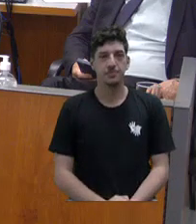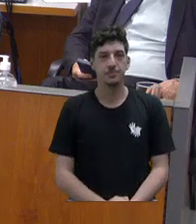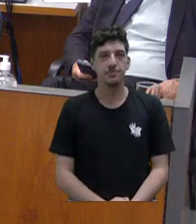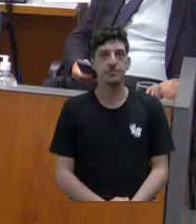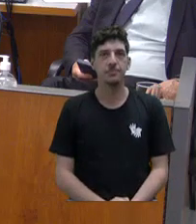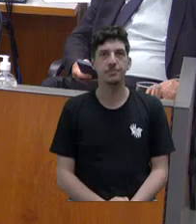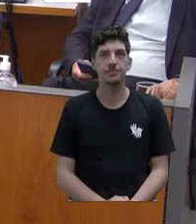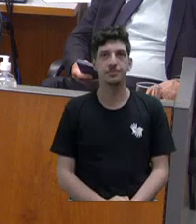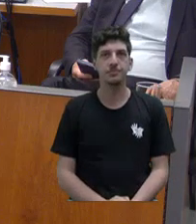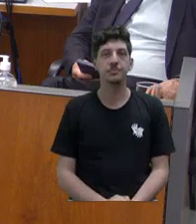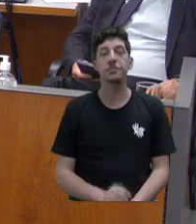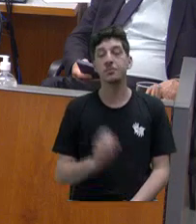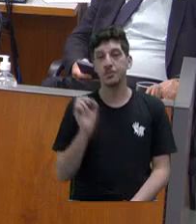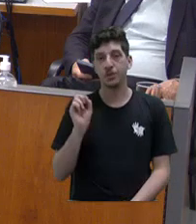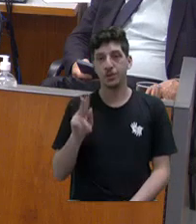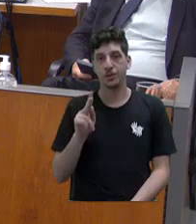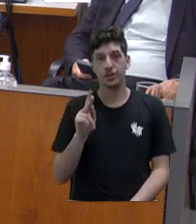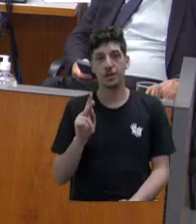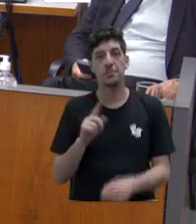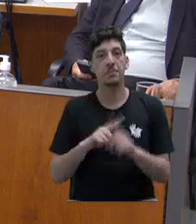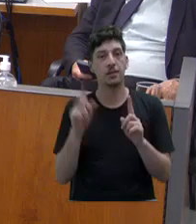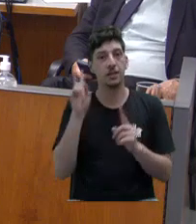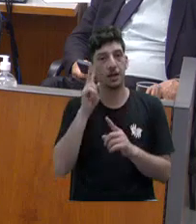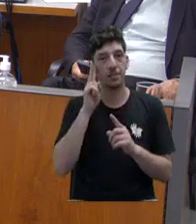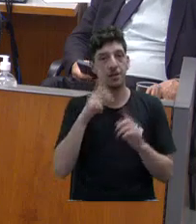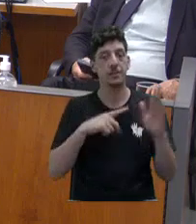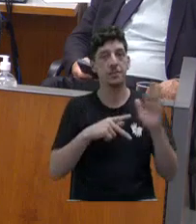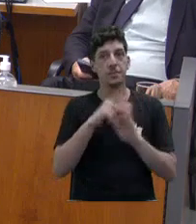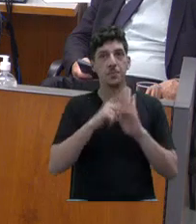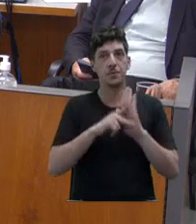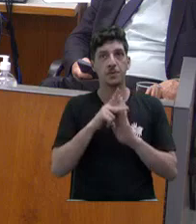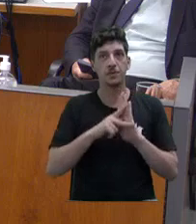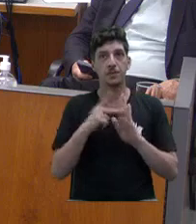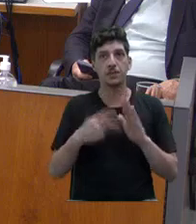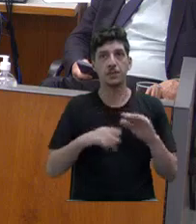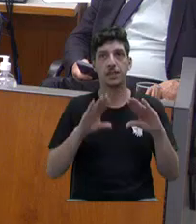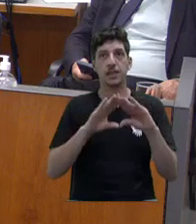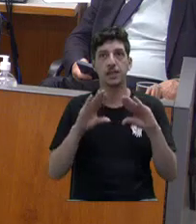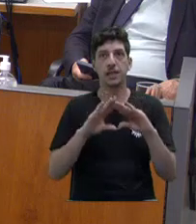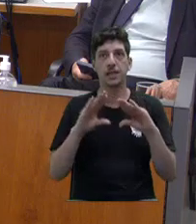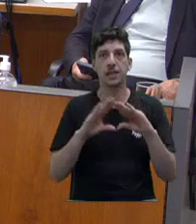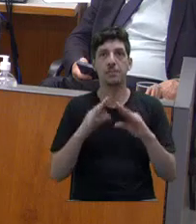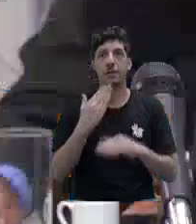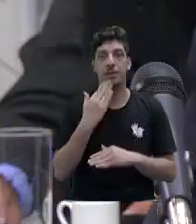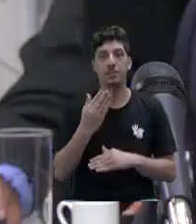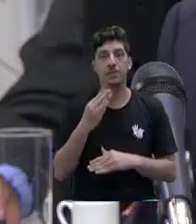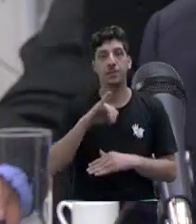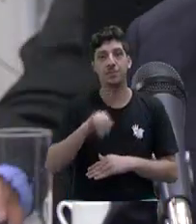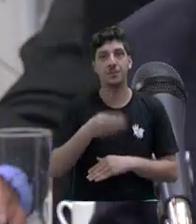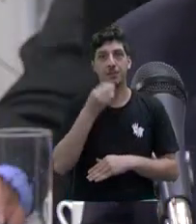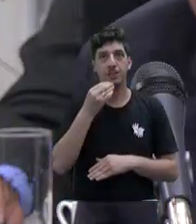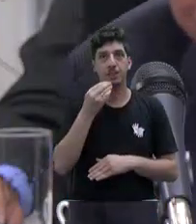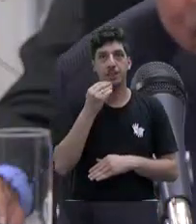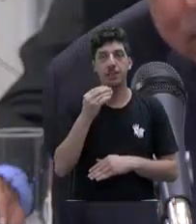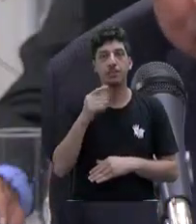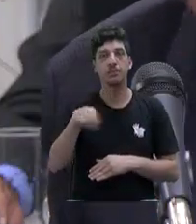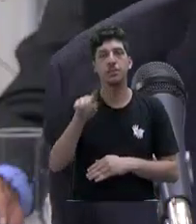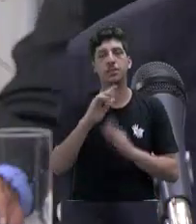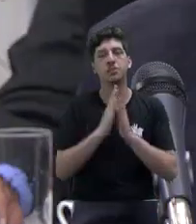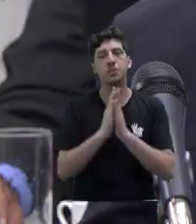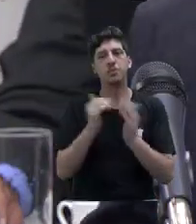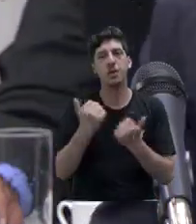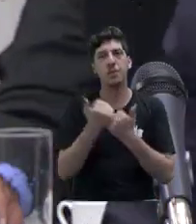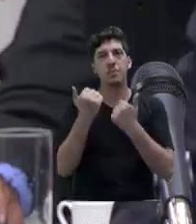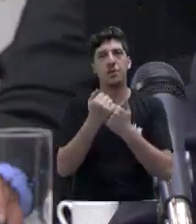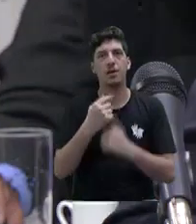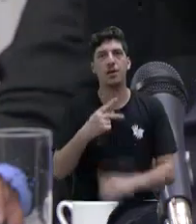lembrando aqui que nós temos um projeto que está correndo nessa casa, inclusive eu peço essa oportunidade que todos possam apoiar esse projeto,